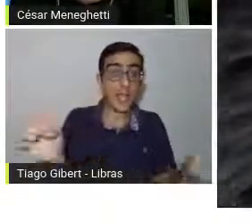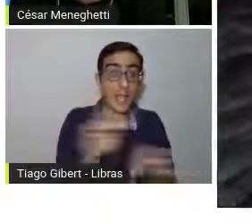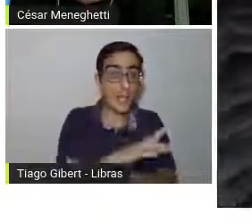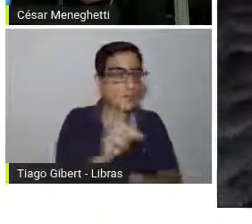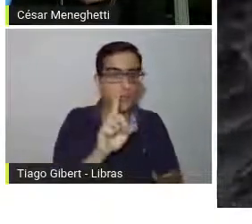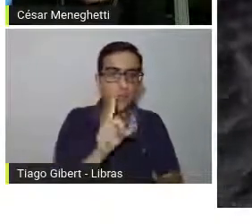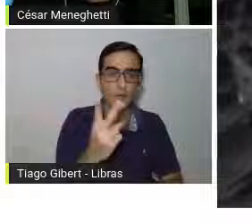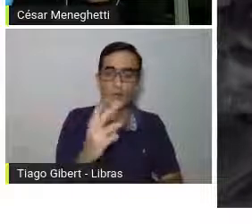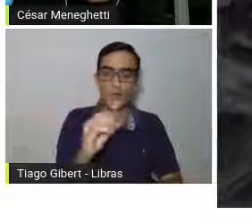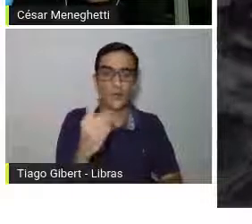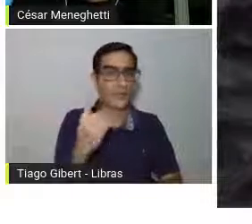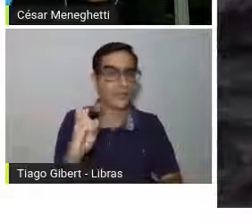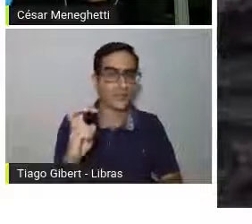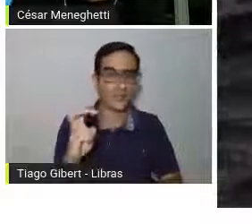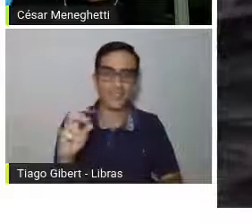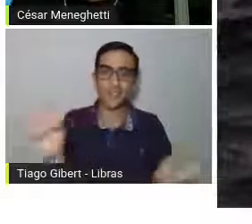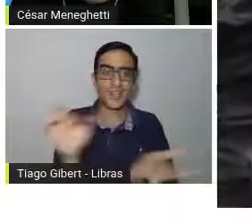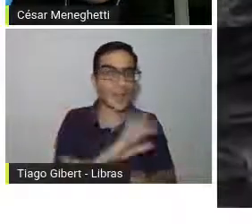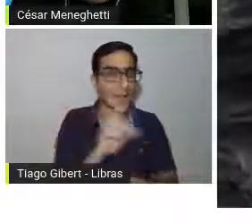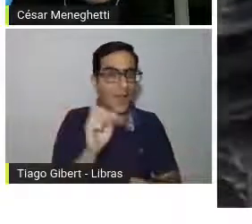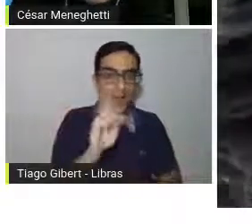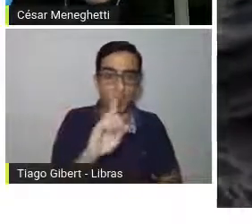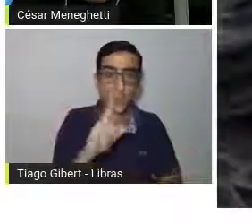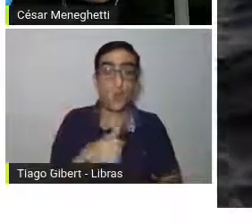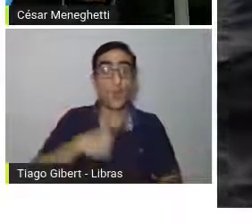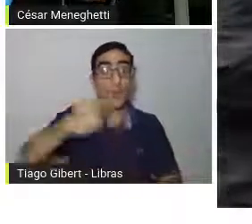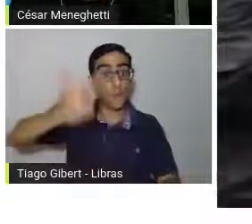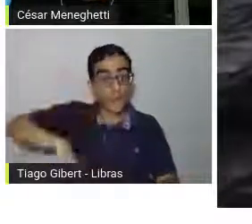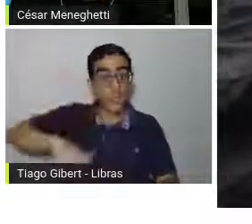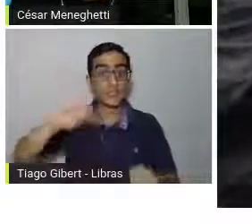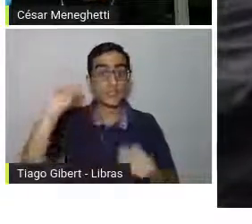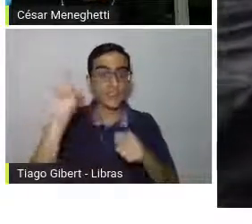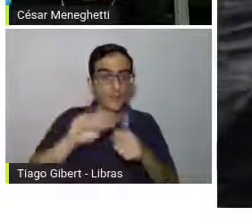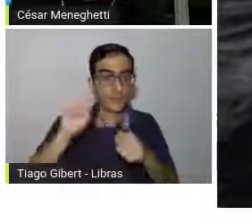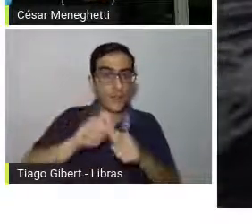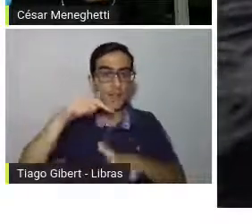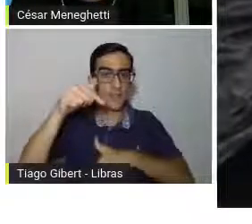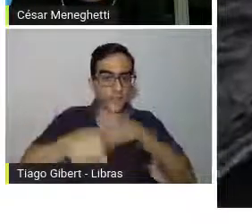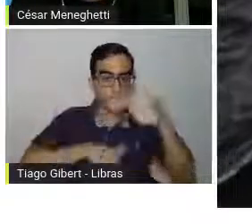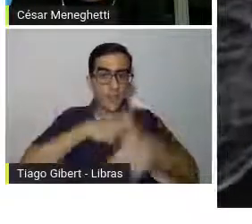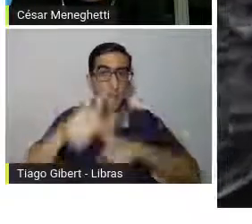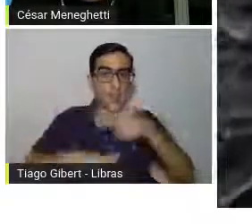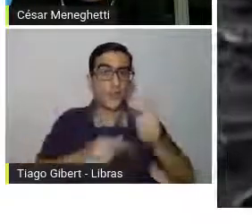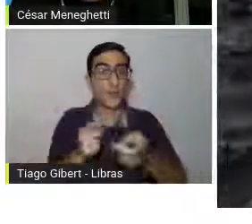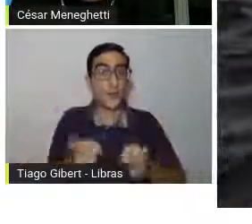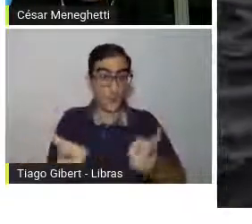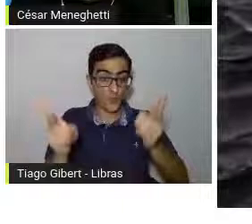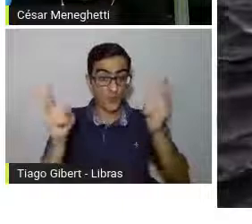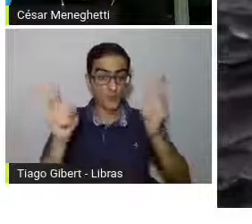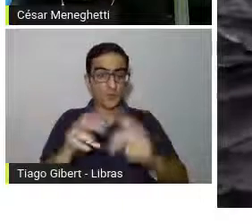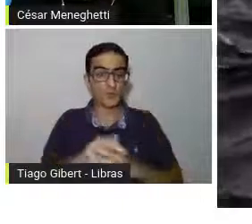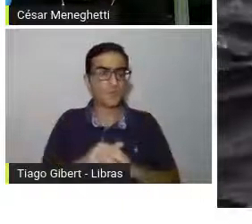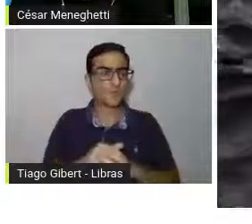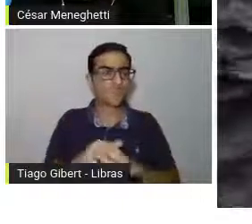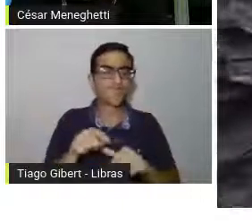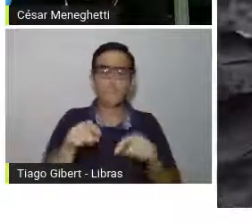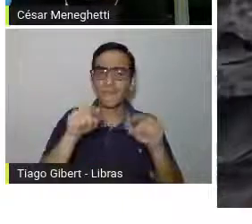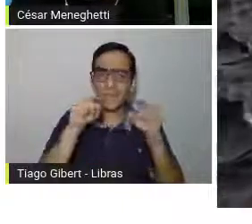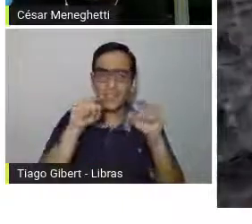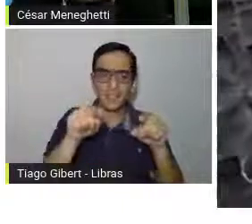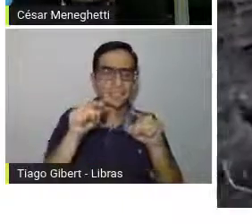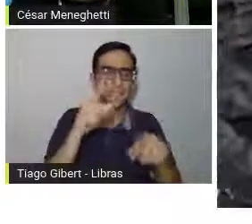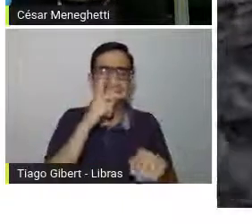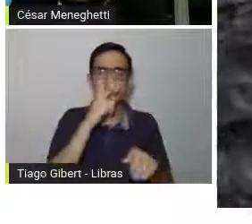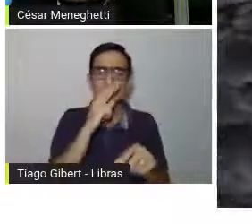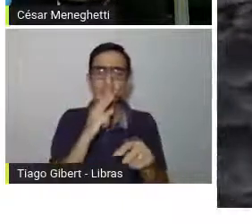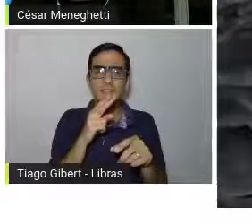com a Mostra no Maxi, que eu fiz novos trabalhos, mais a videocabine sempre. Ela meio... Não é que